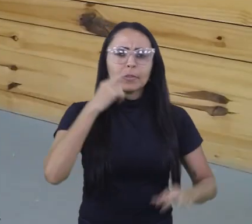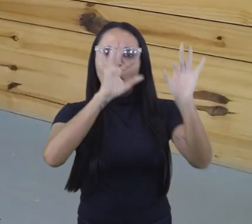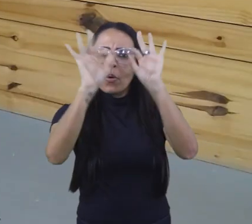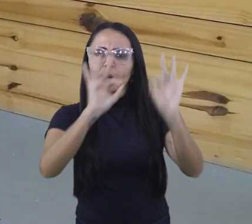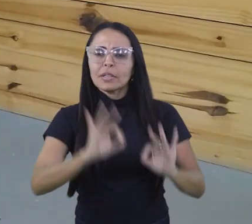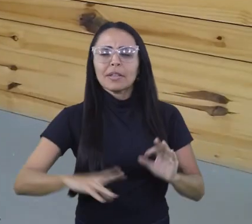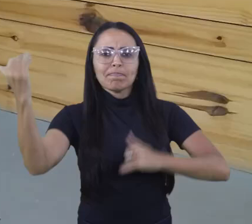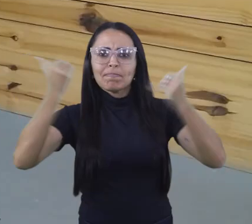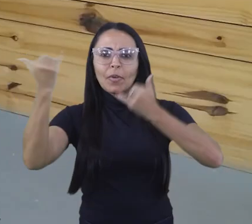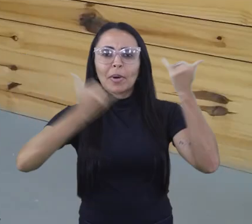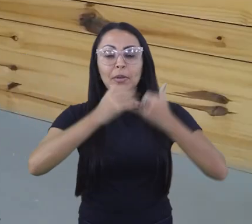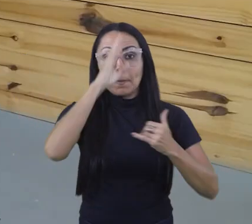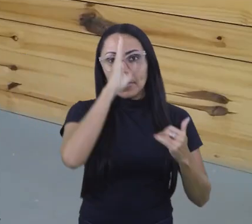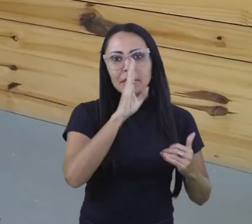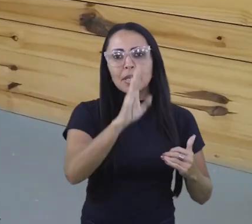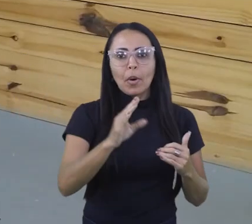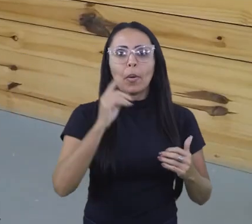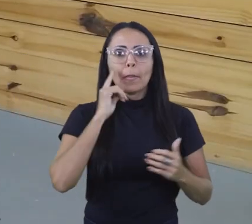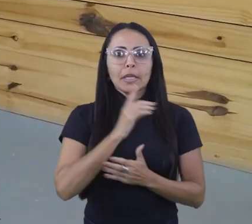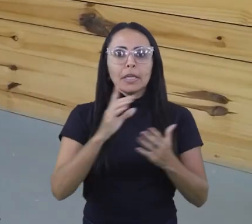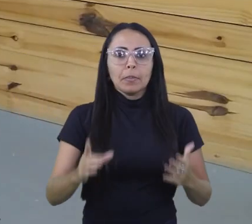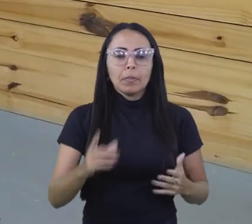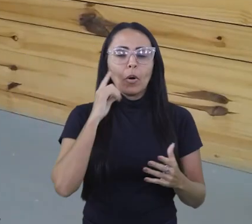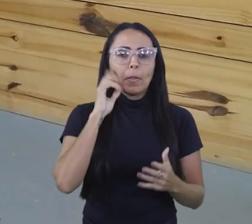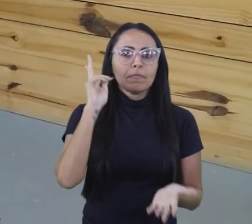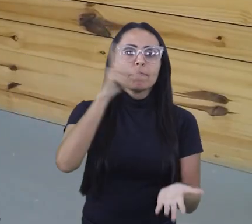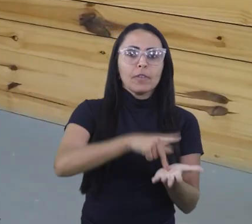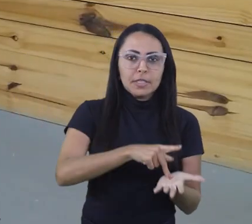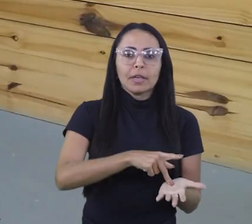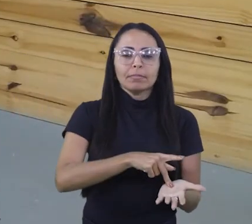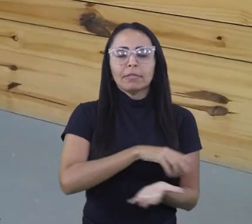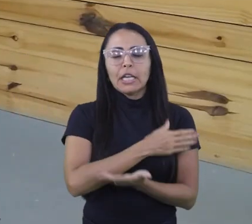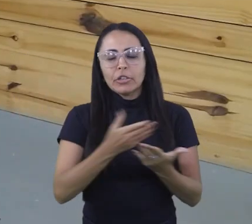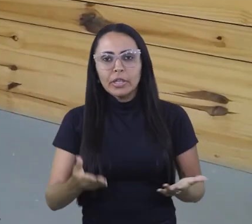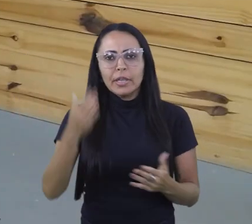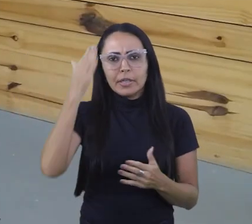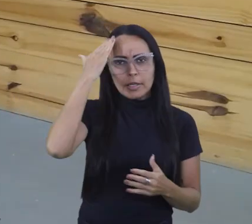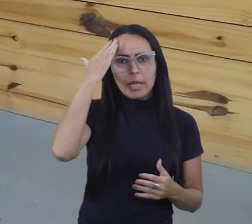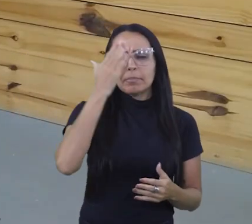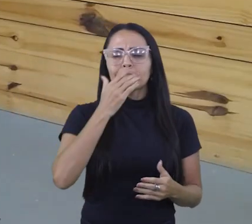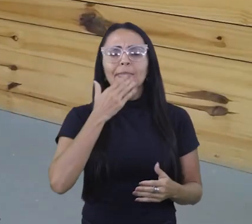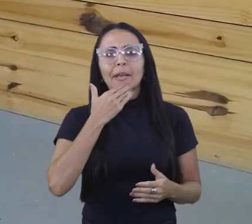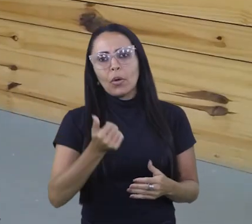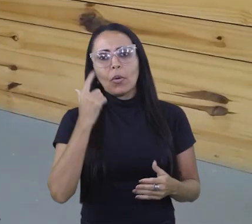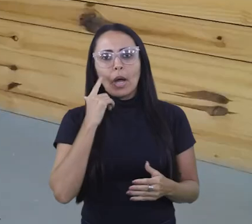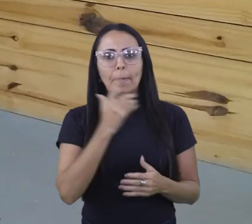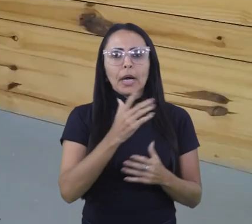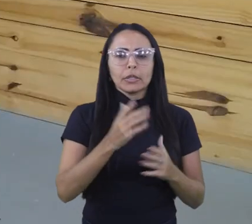organizar a informação, principalmente de forma física. Então, gente, a gente entendeu um pouquinho, né, a parte